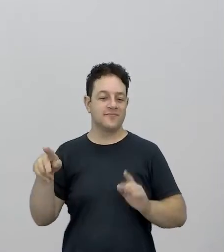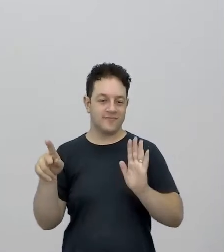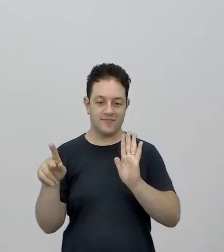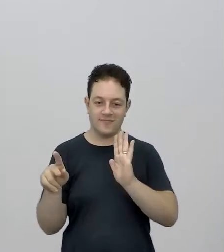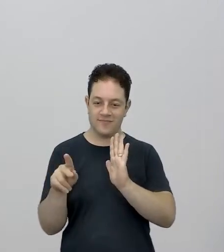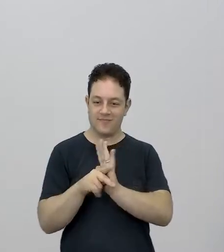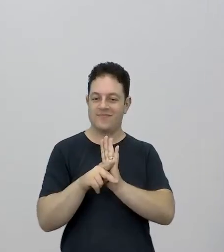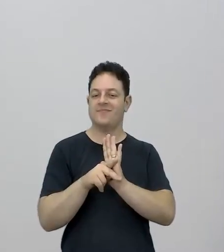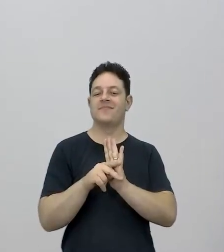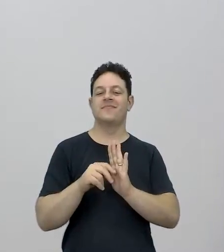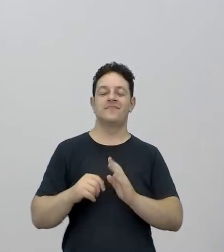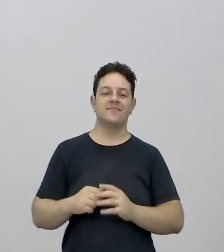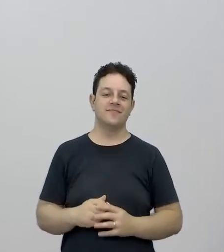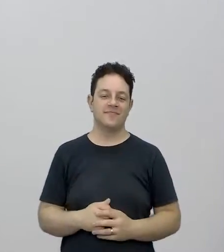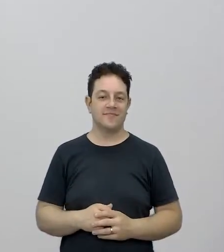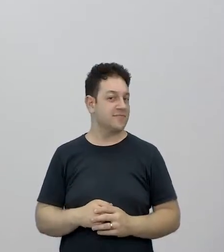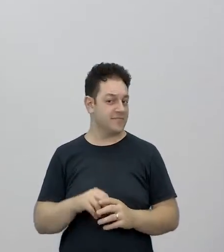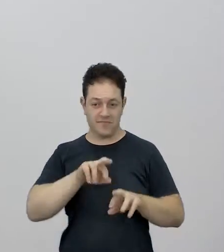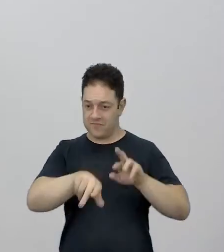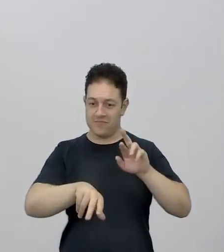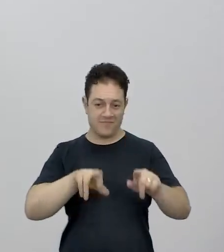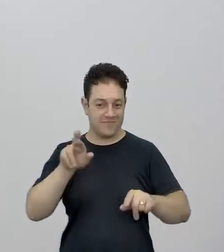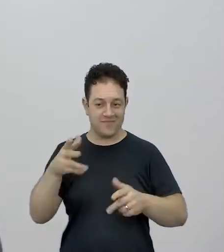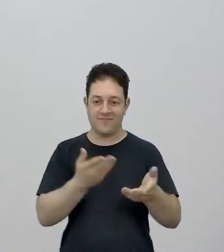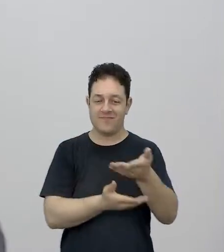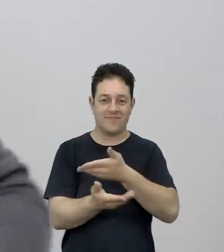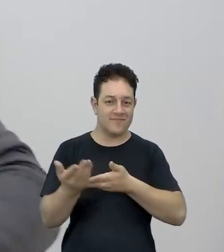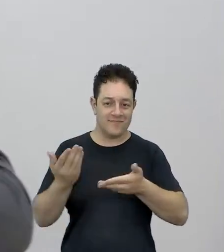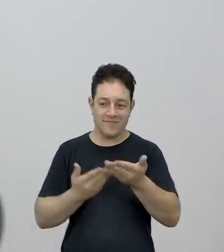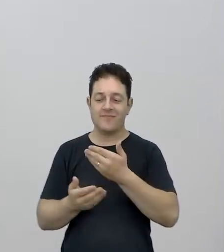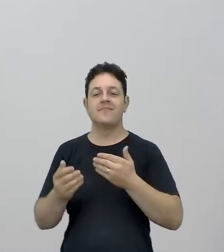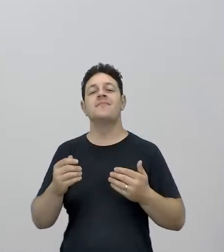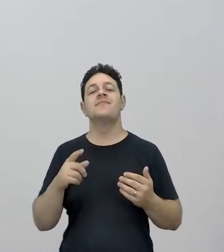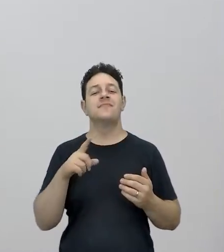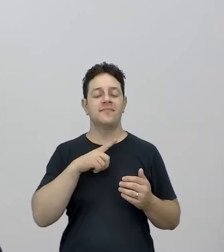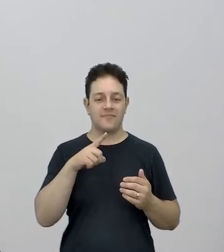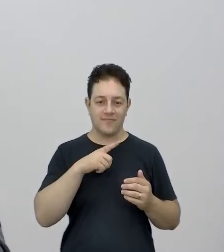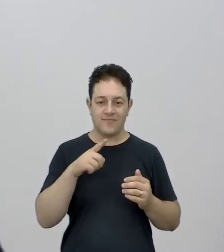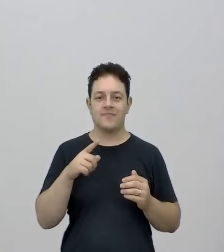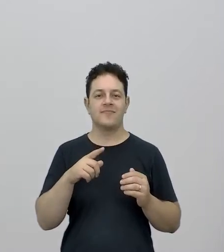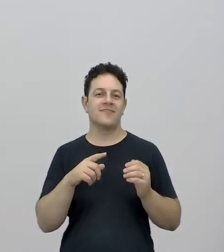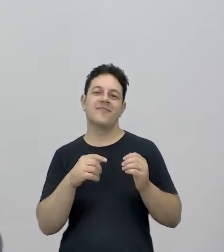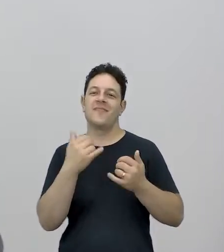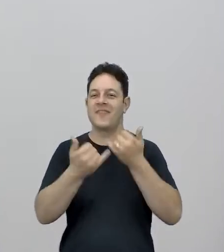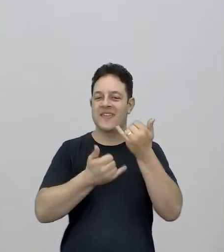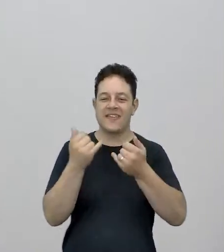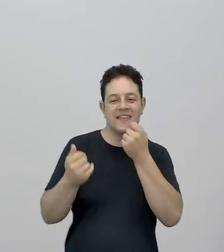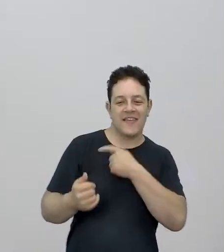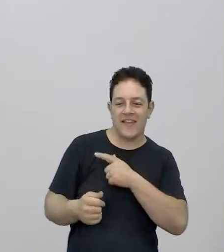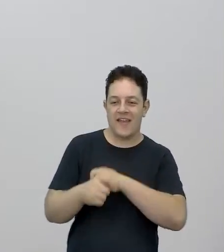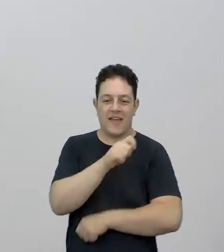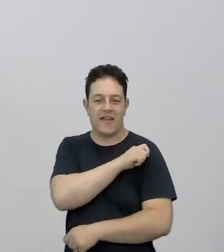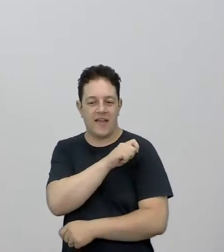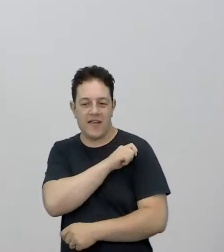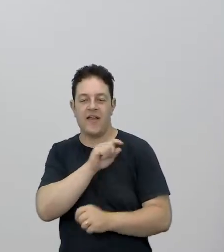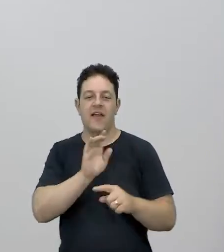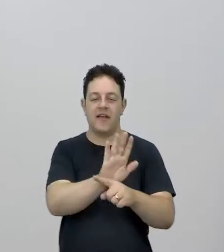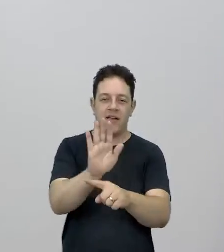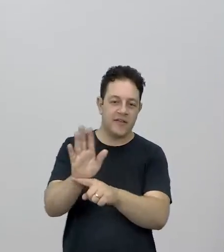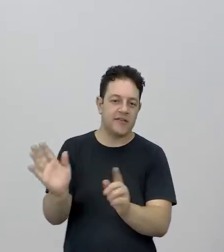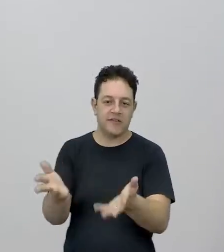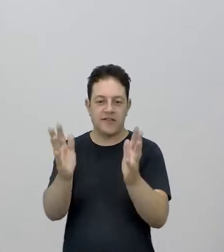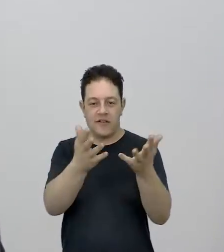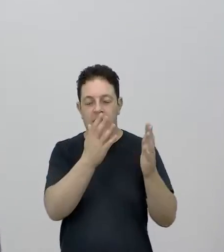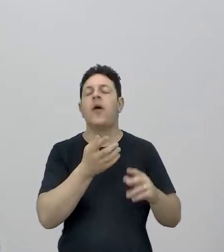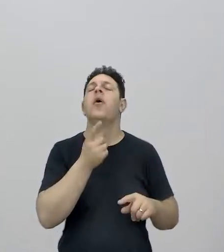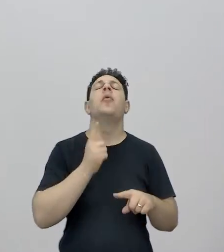Biology, portanto, nessas interações, além de ser cosplay de aluno, fazer adendo, participar, por